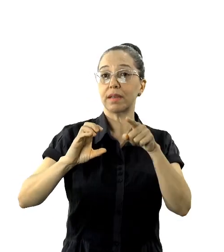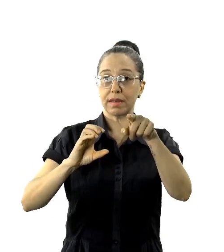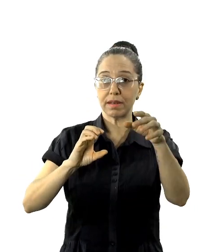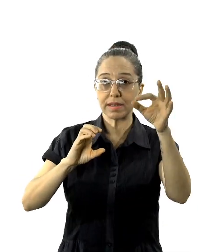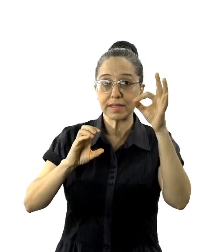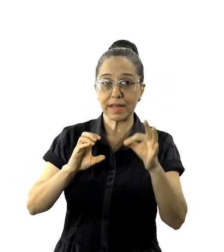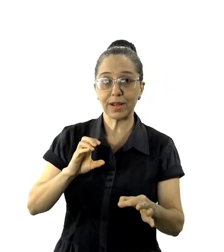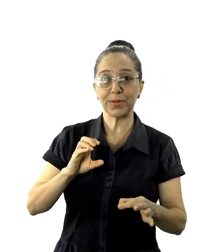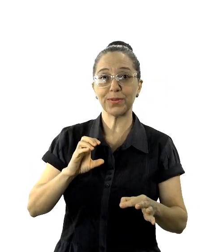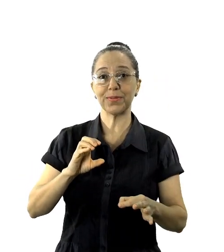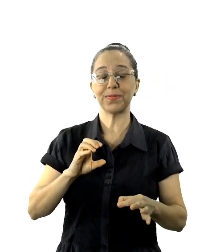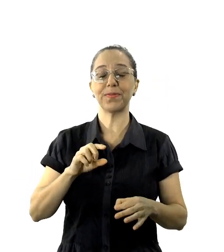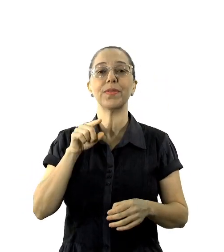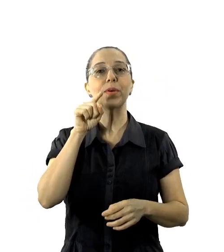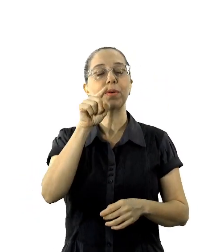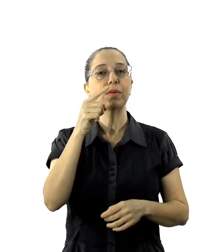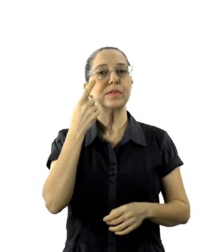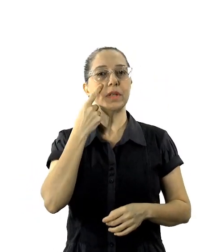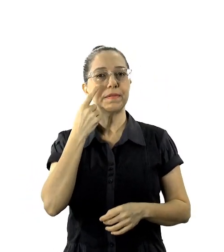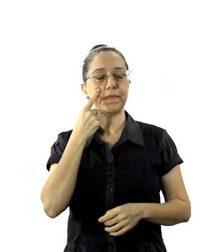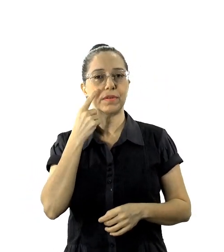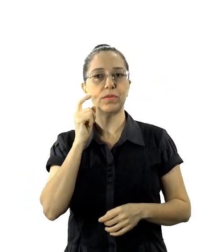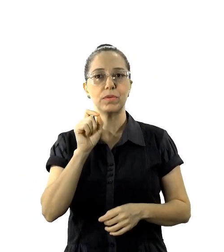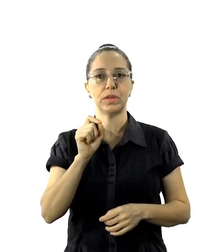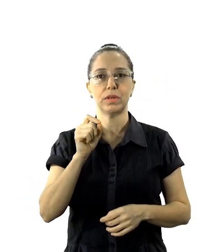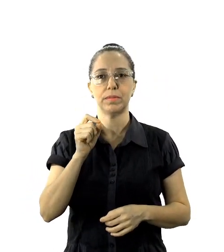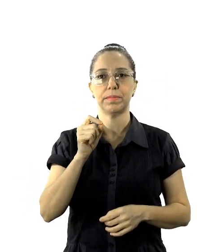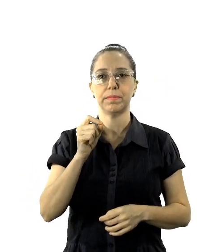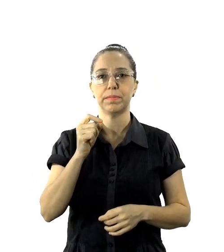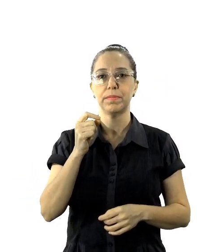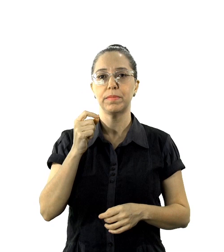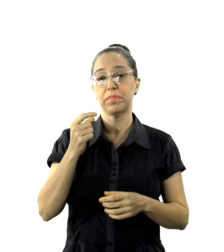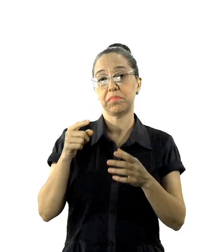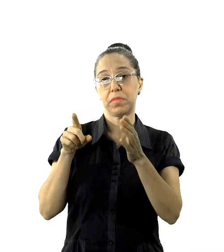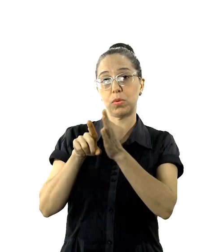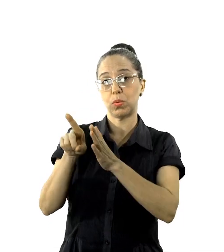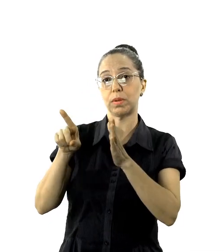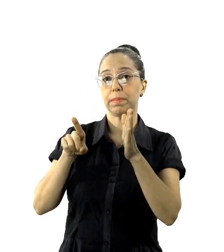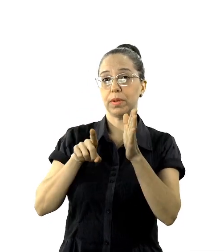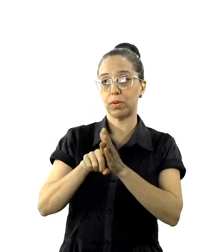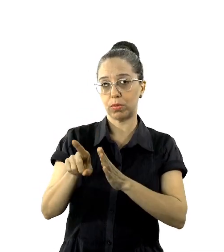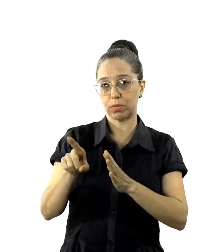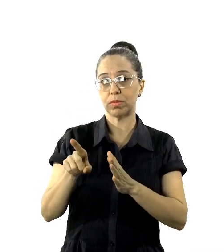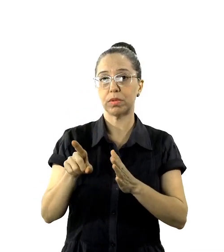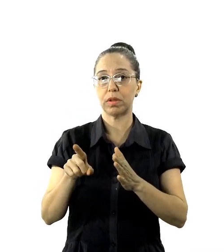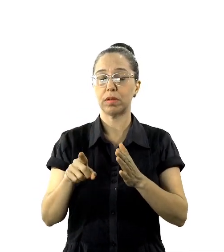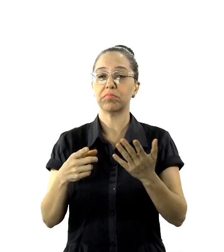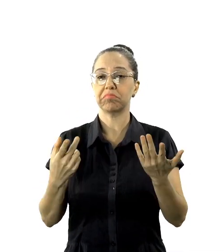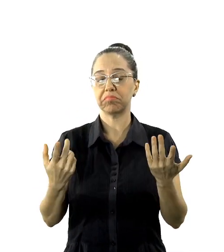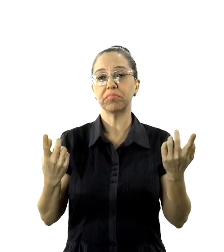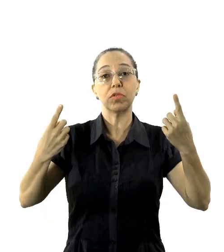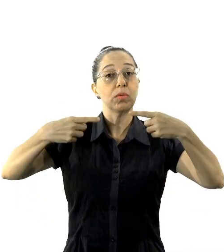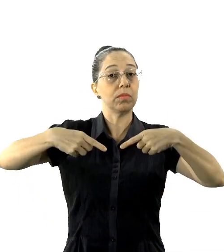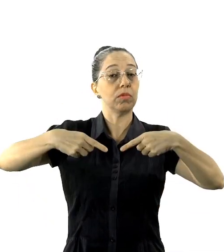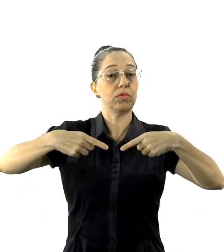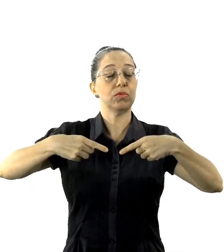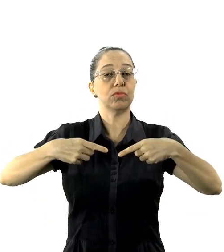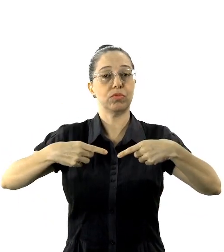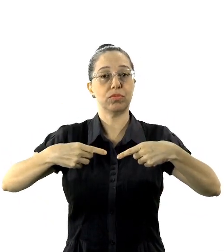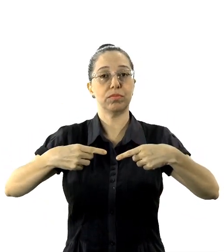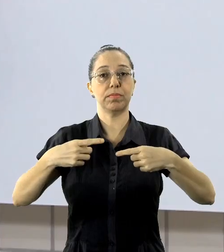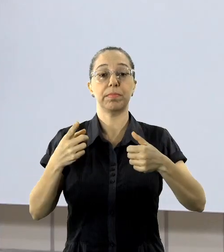E você observou que essas duas questões, uma é o oposto da outra? Na primeira